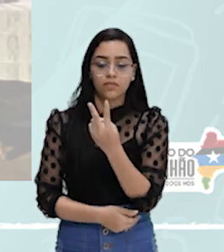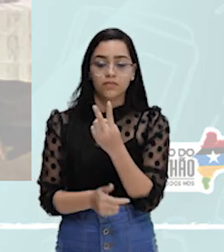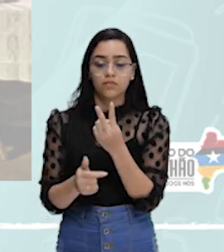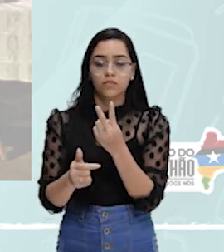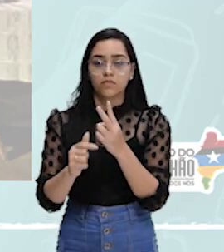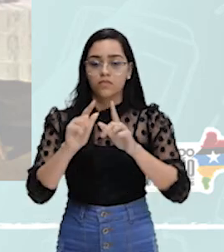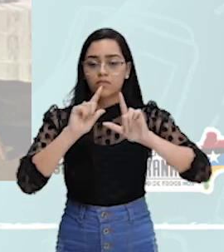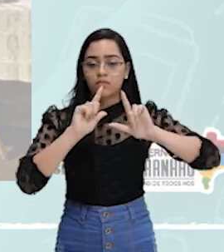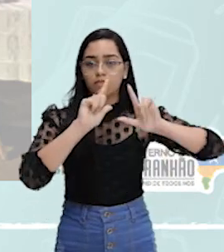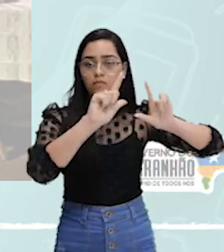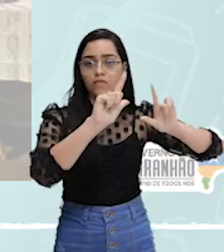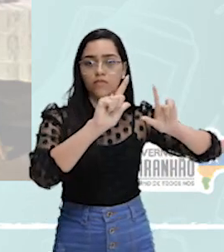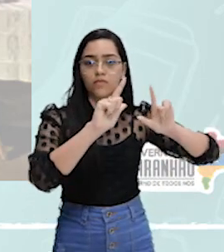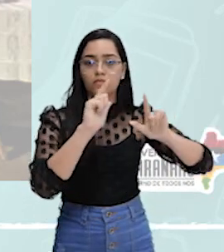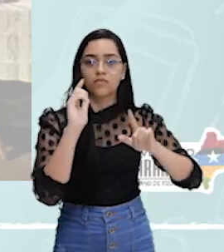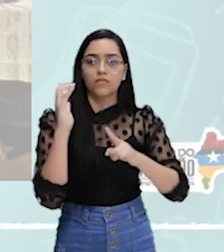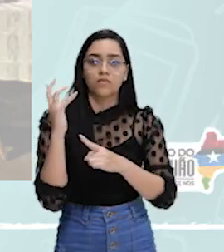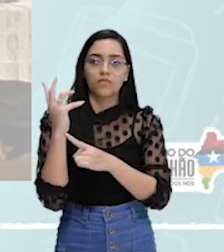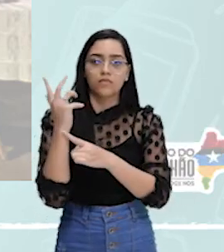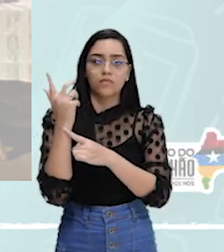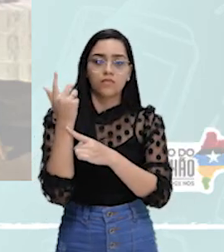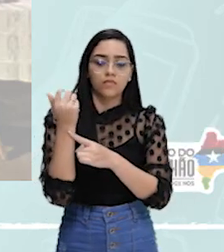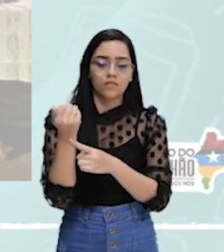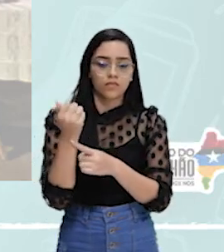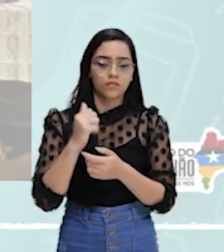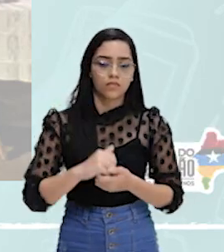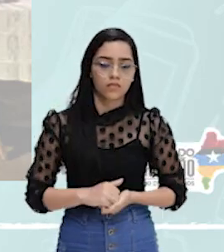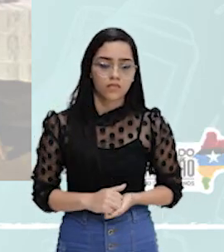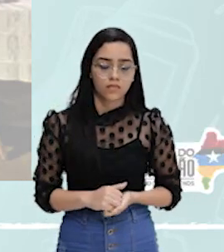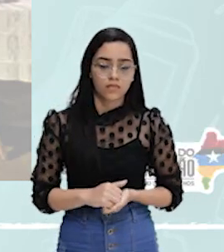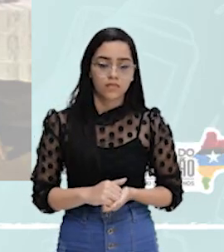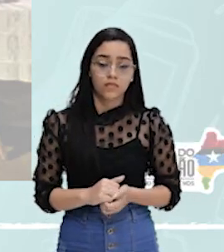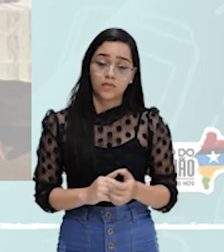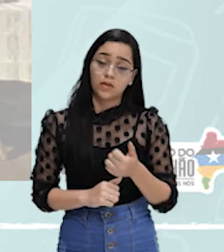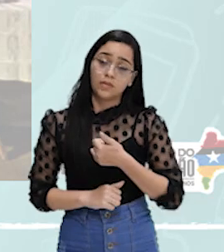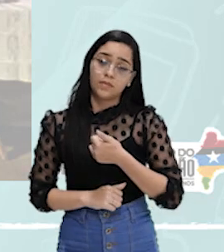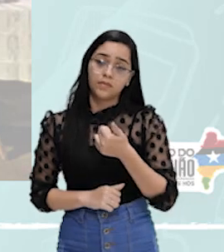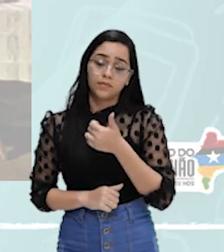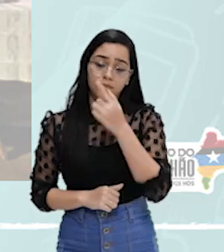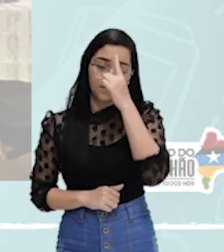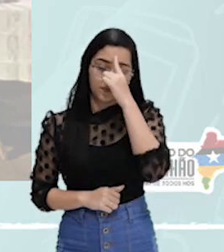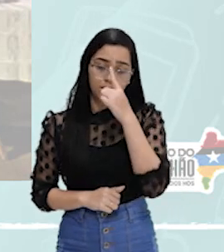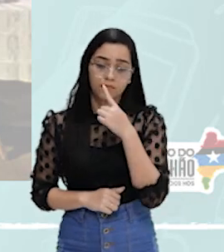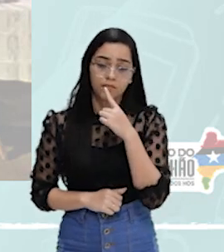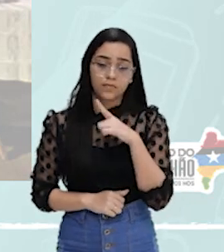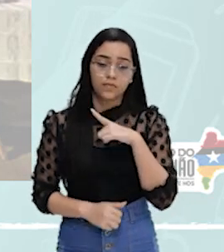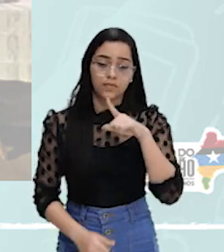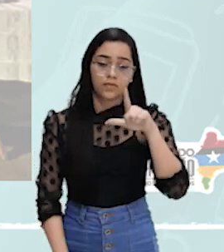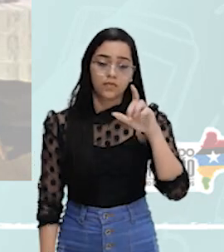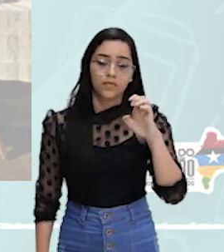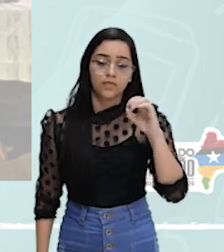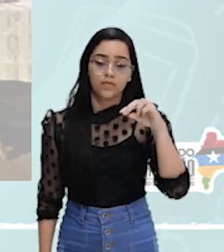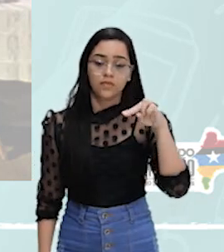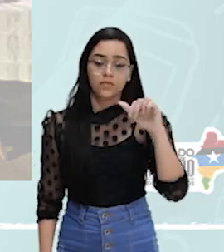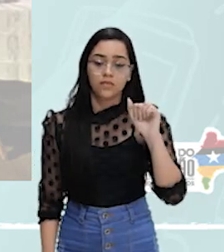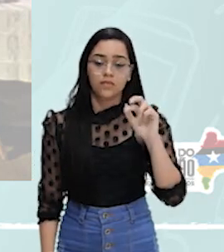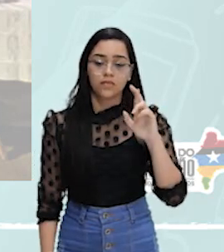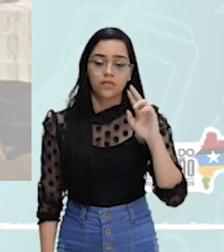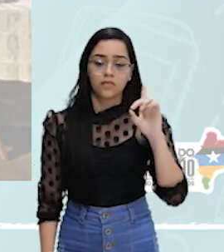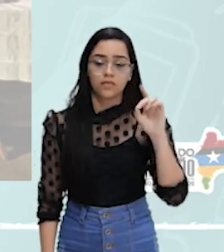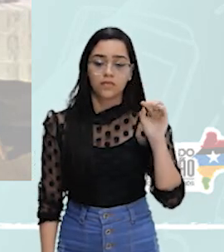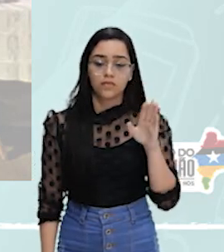obras da arte renascentista. Uma delas, claramente, a obra do Leonardo da Vinci,